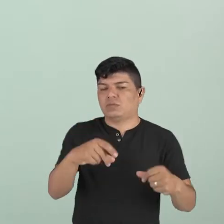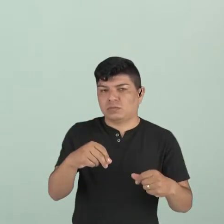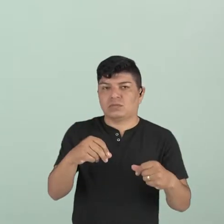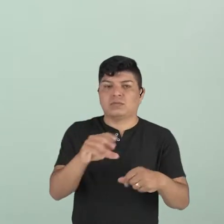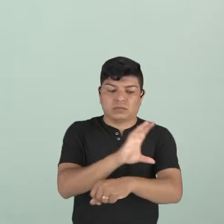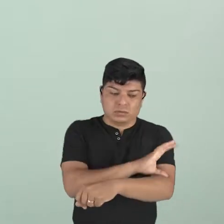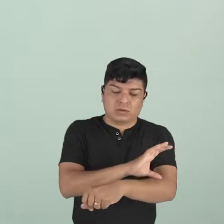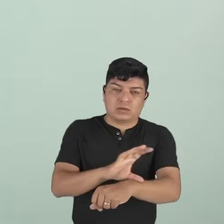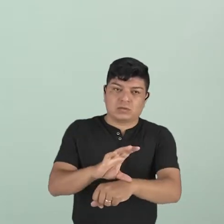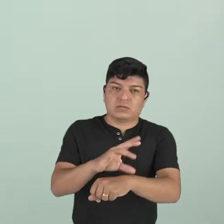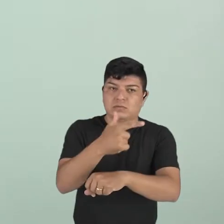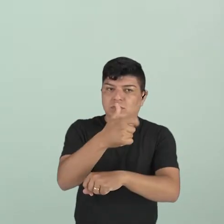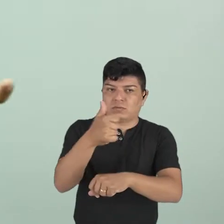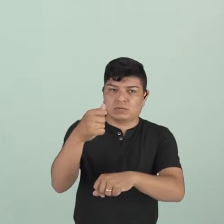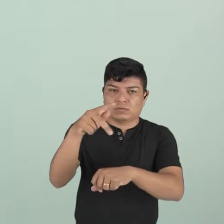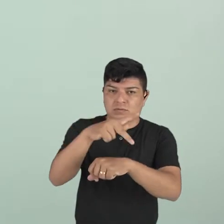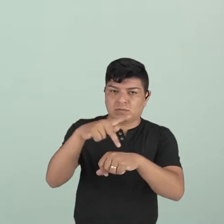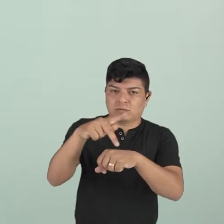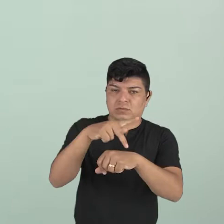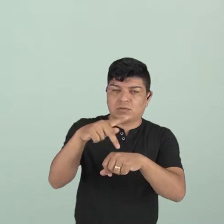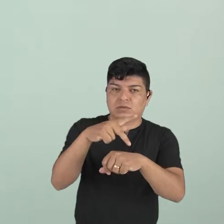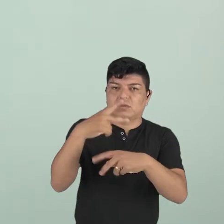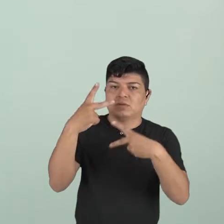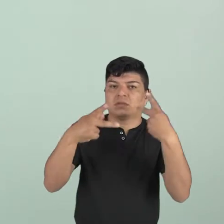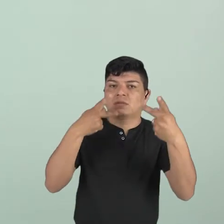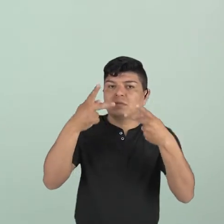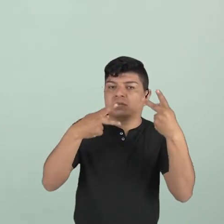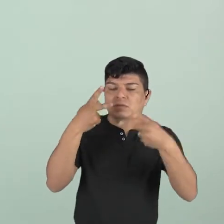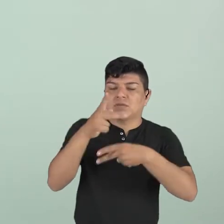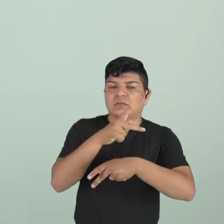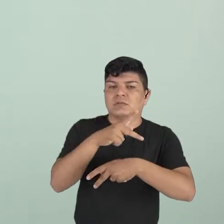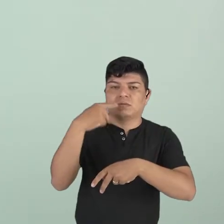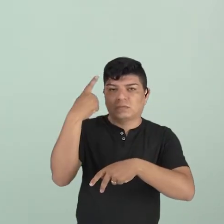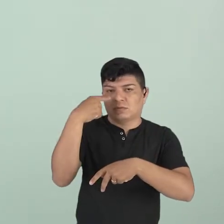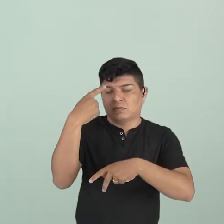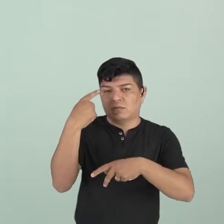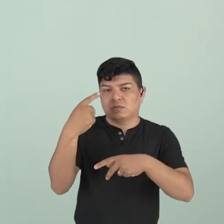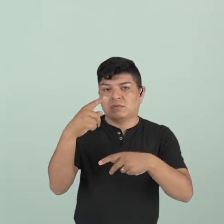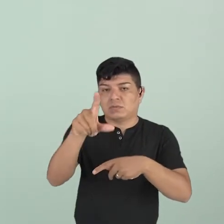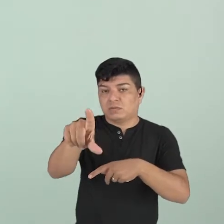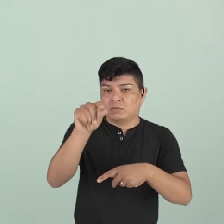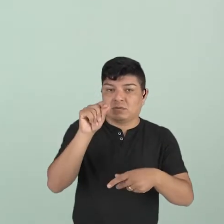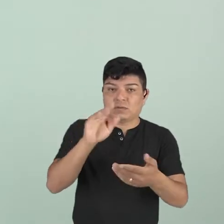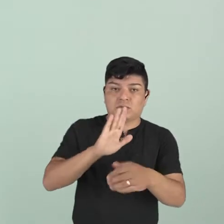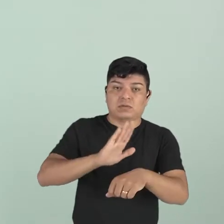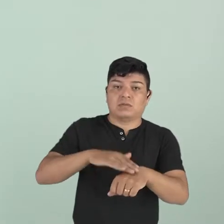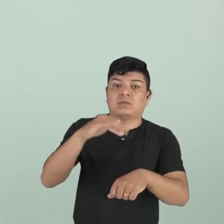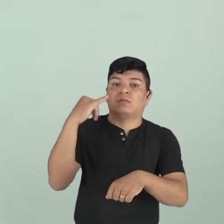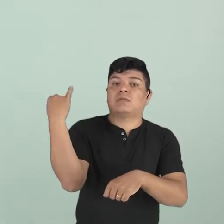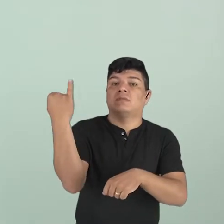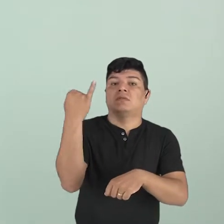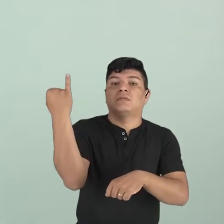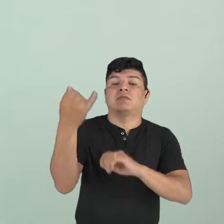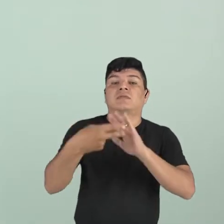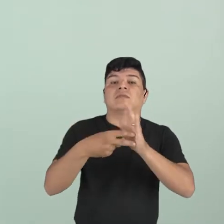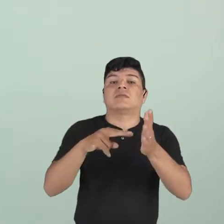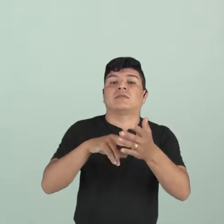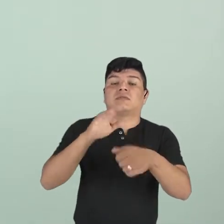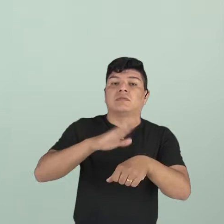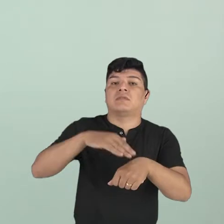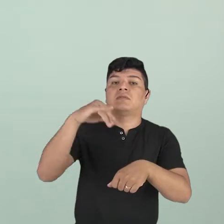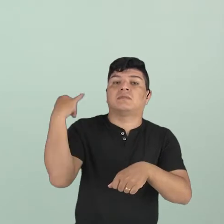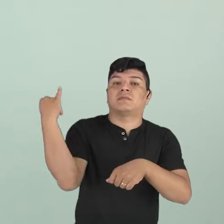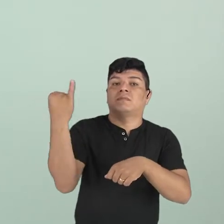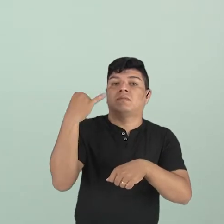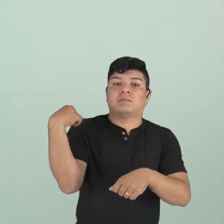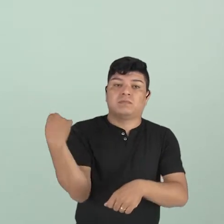dos 21 países que falam espanhol. Então o que é que eu trouxe hoje para a aula? Eu selecionei aquelas que são mais relevantes. Professor, e o que é mais relevante?